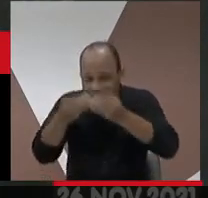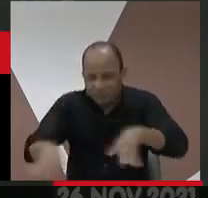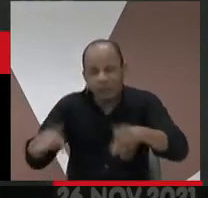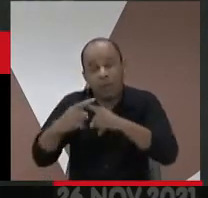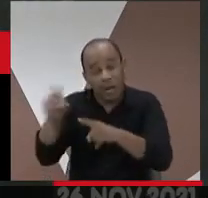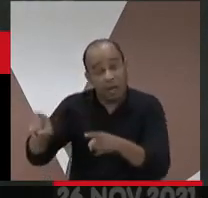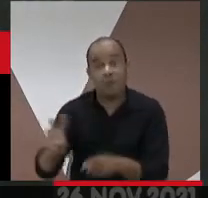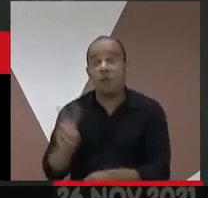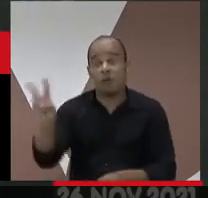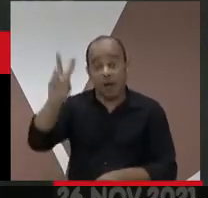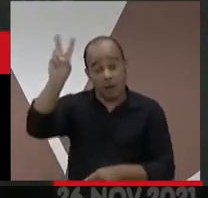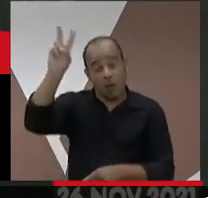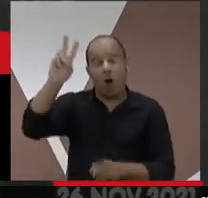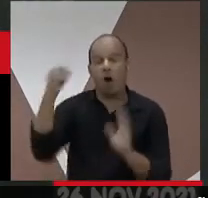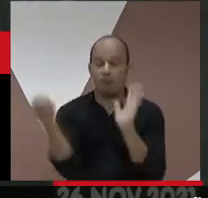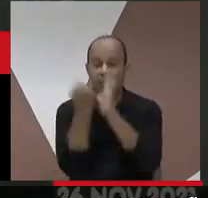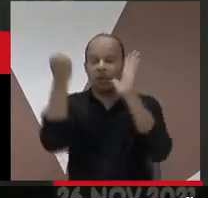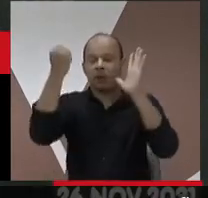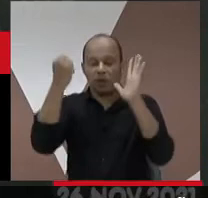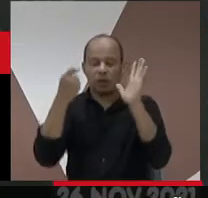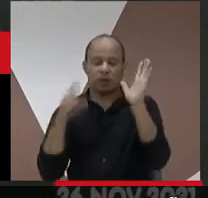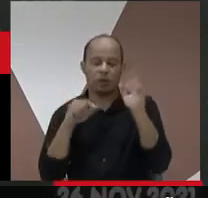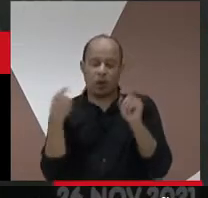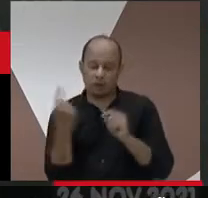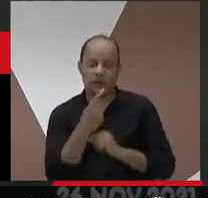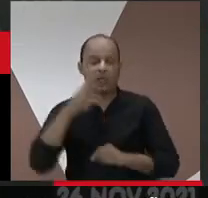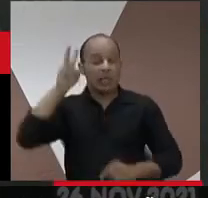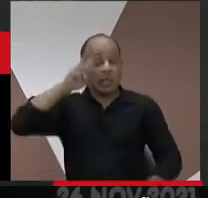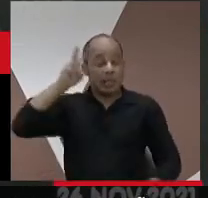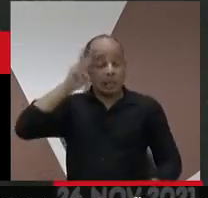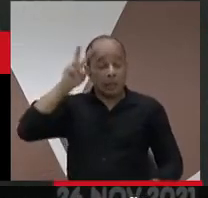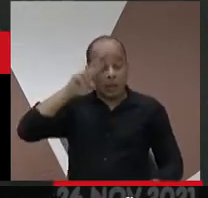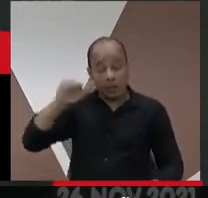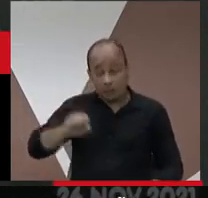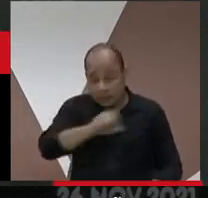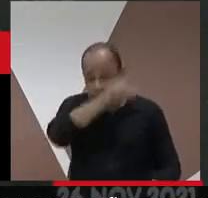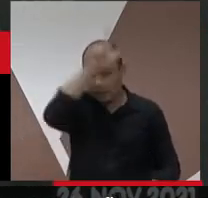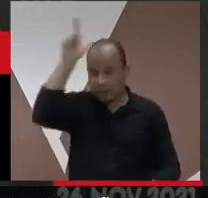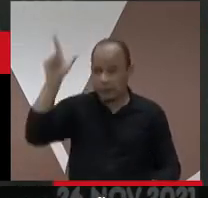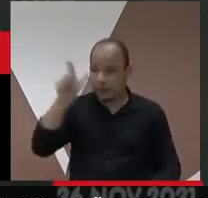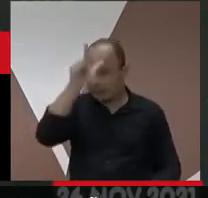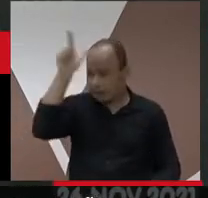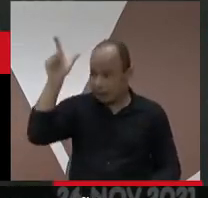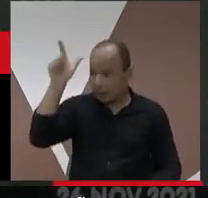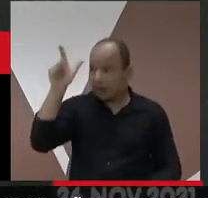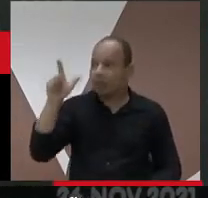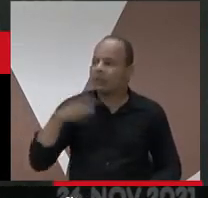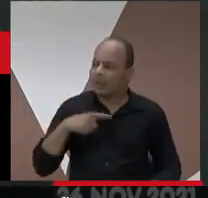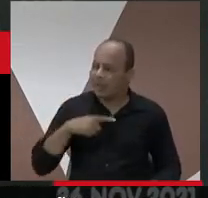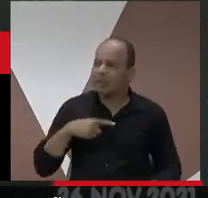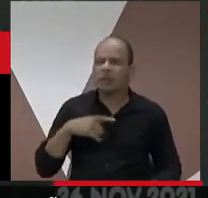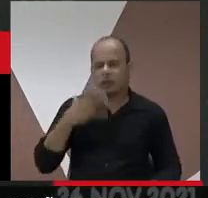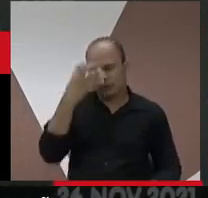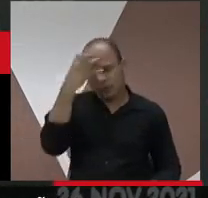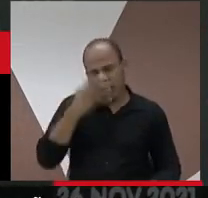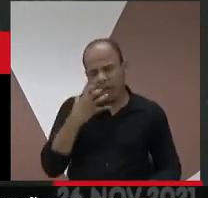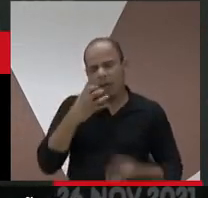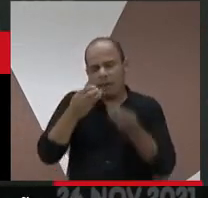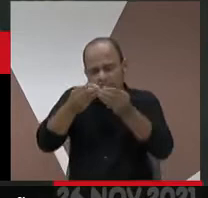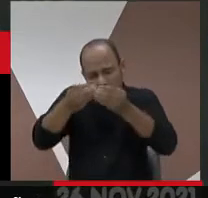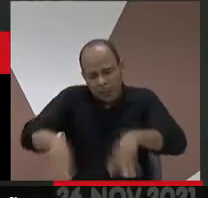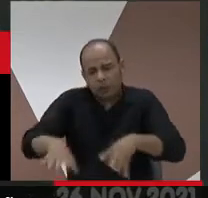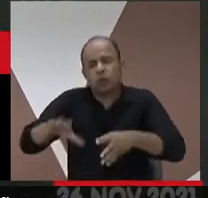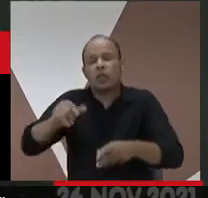cultural, ambiental e étnico. Fragmentação do território de Santa Luzia, causando sérios prejuízos de até 5 quilômetros